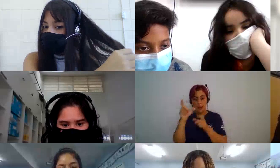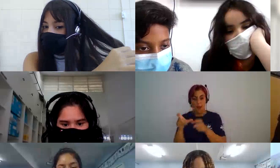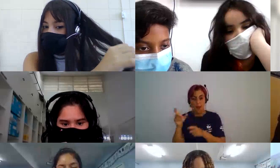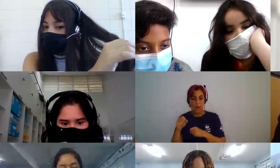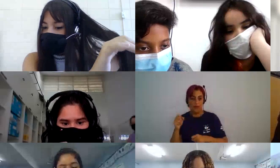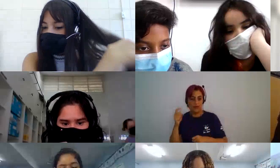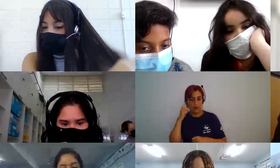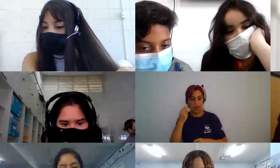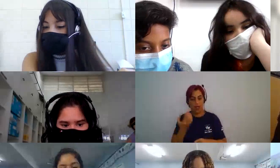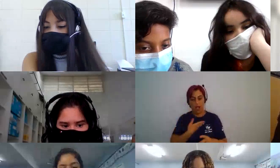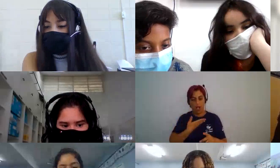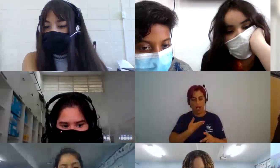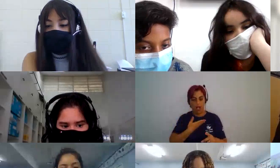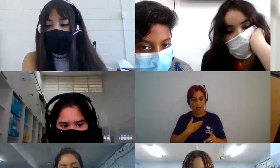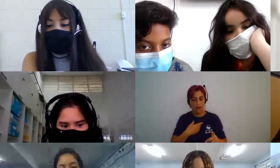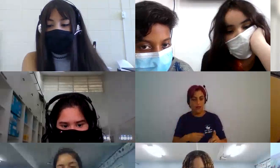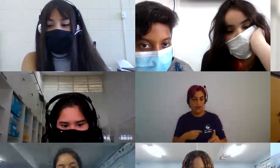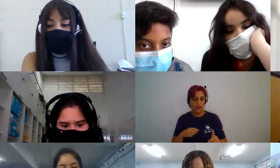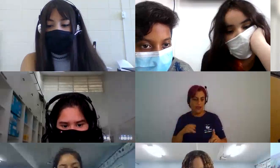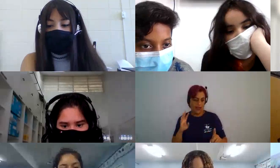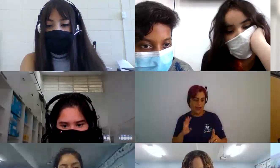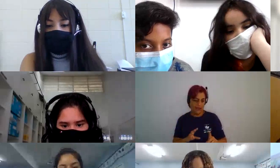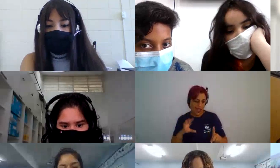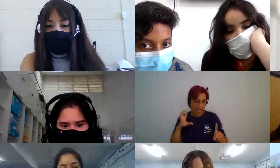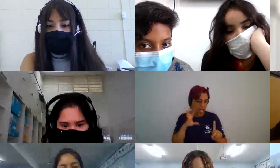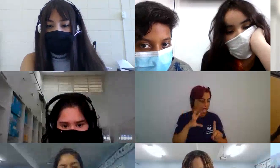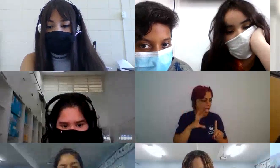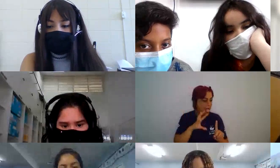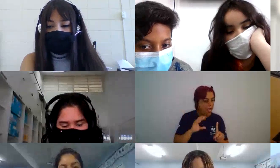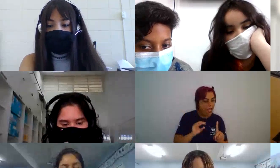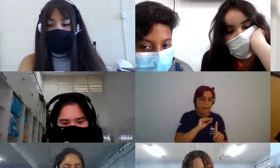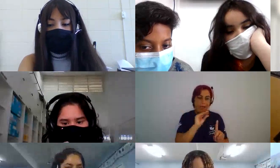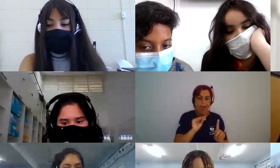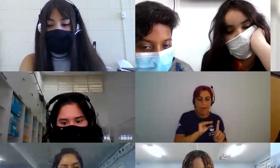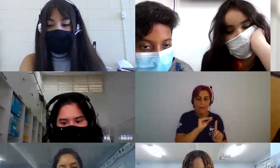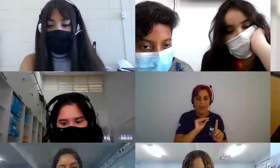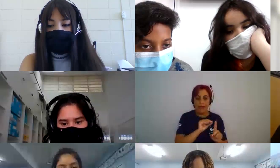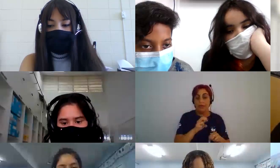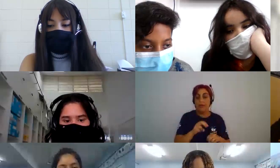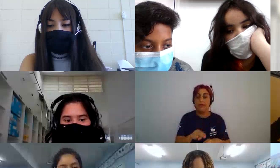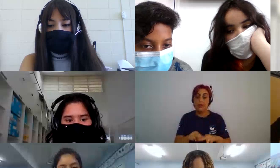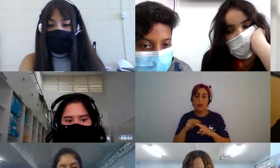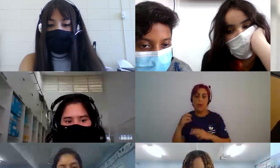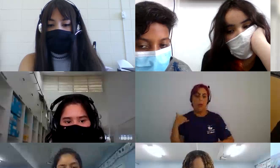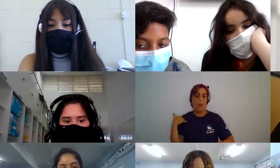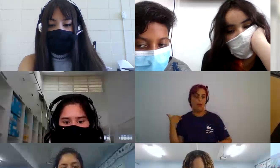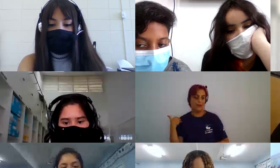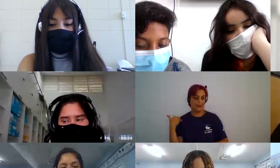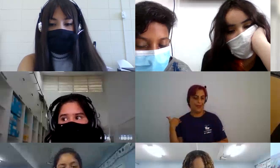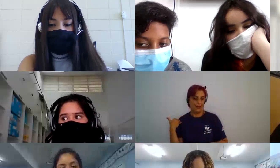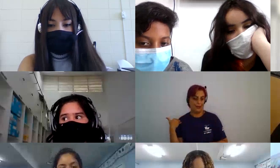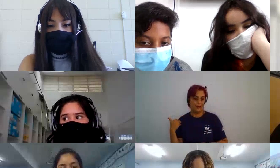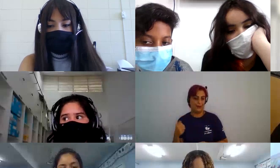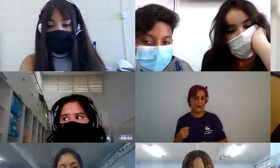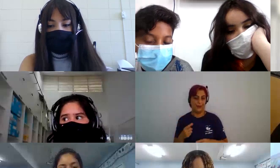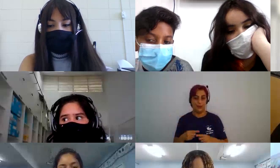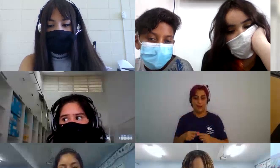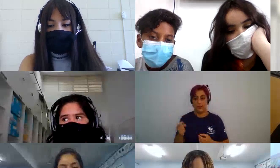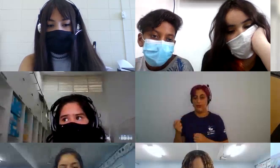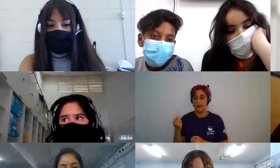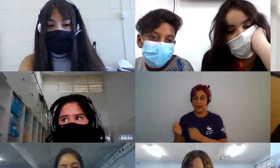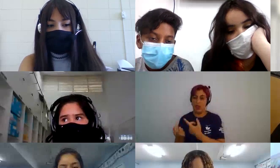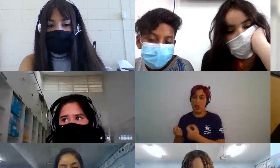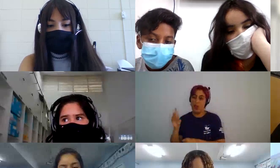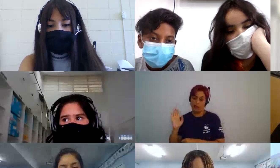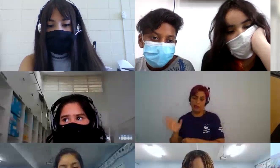amigos, colegas, só por conta da nossa idade, ou porque todos já fizeram e o outro não. Como é